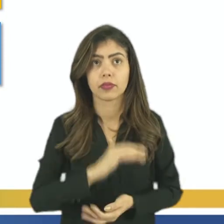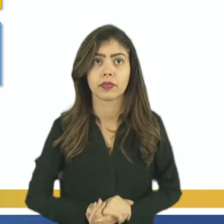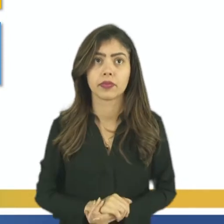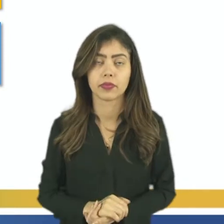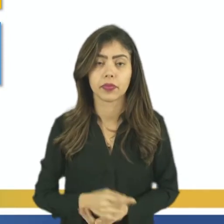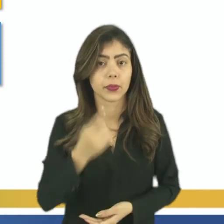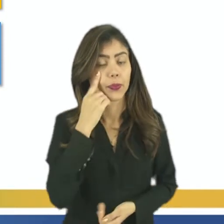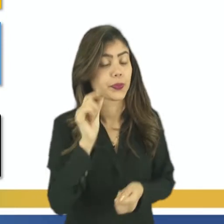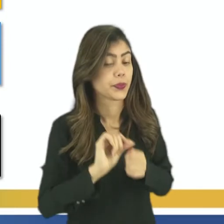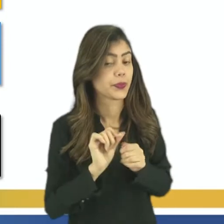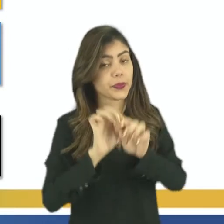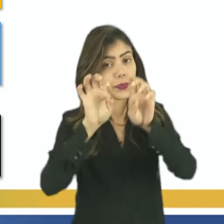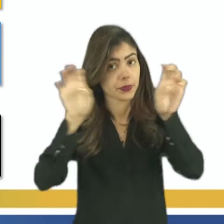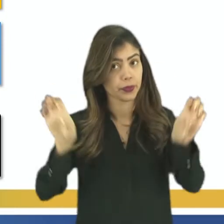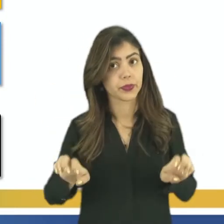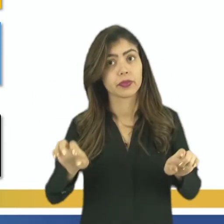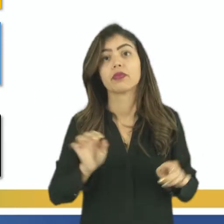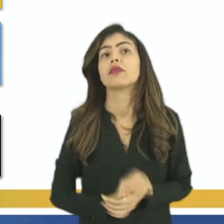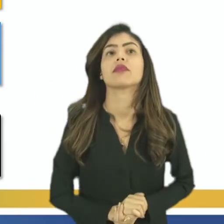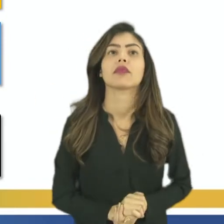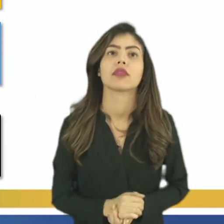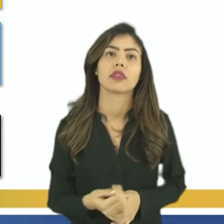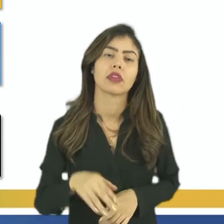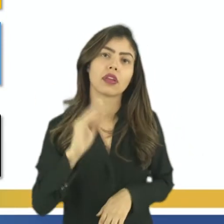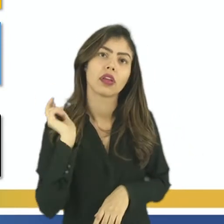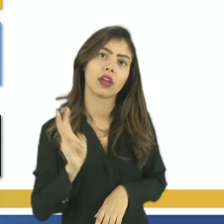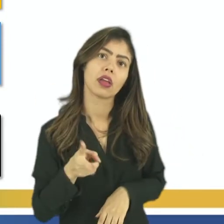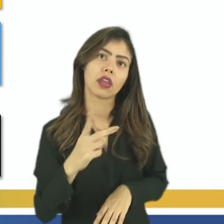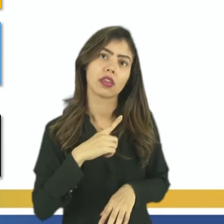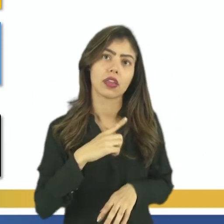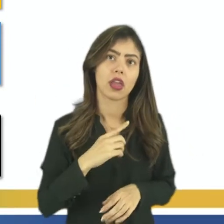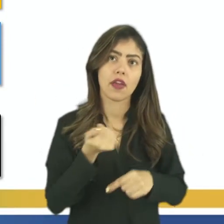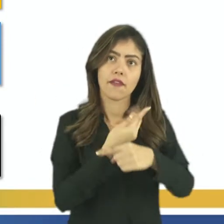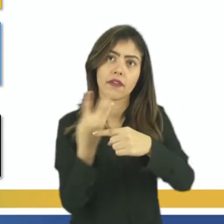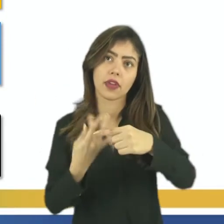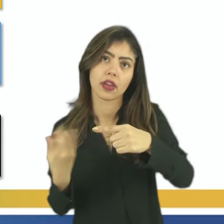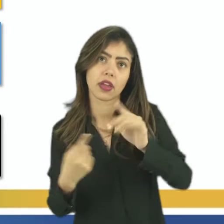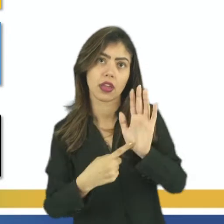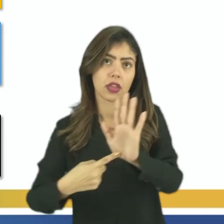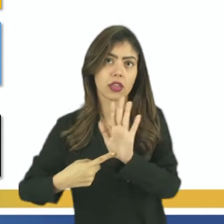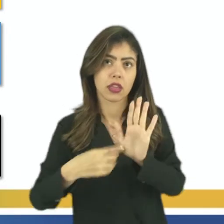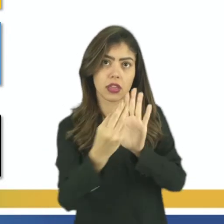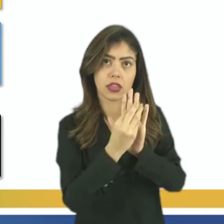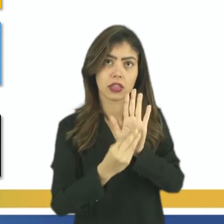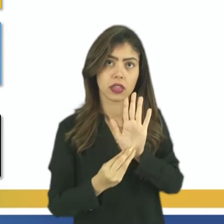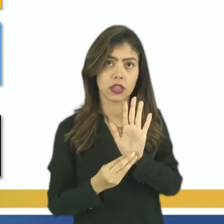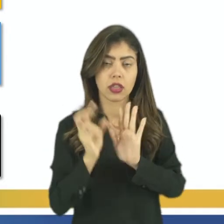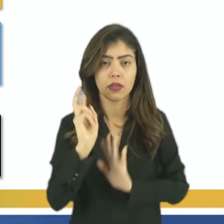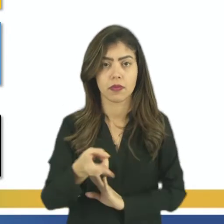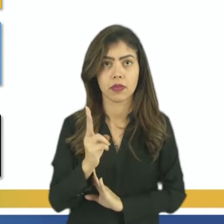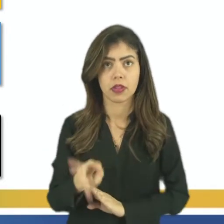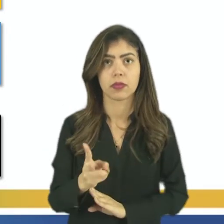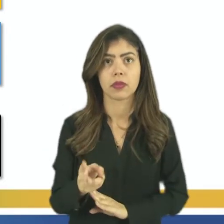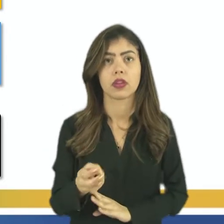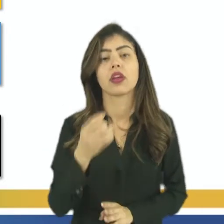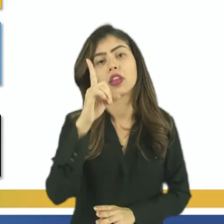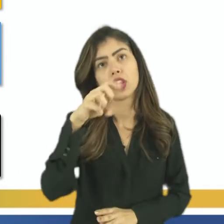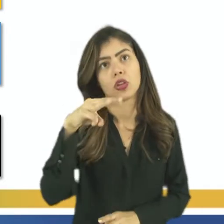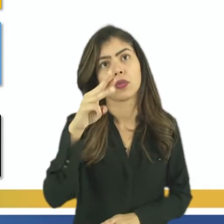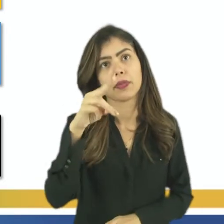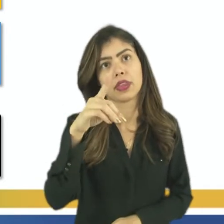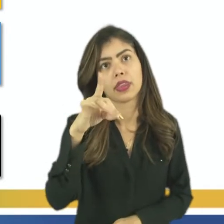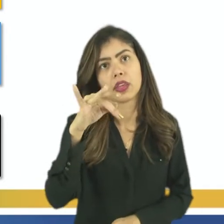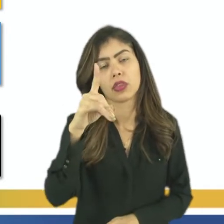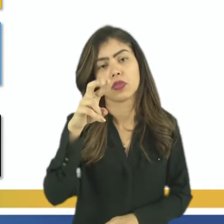vamos lá fazer isso que é minha em seguida a gente obtém as frações equivalentes as dadas e todas mesmo